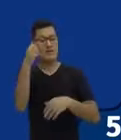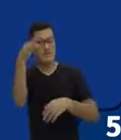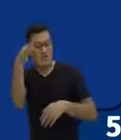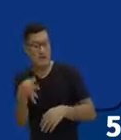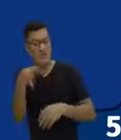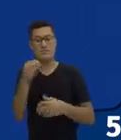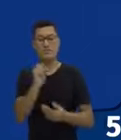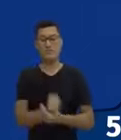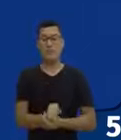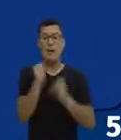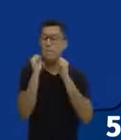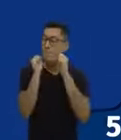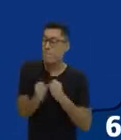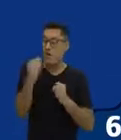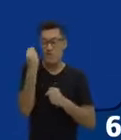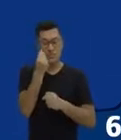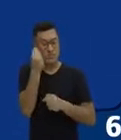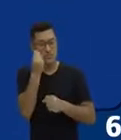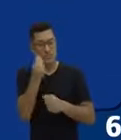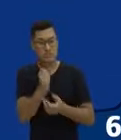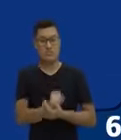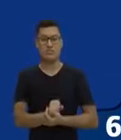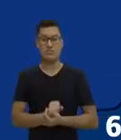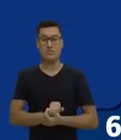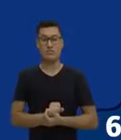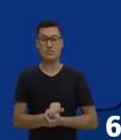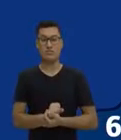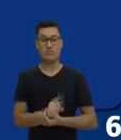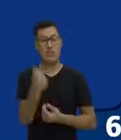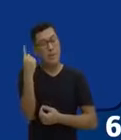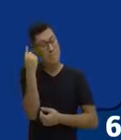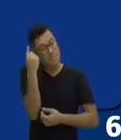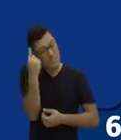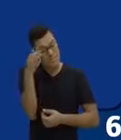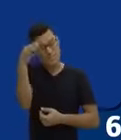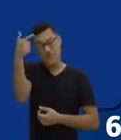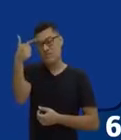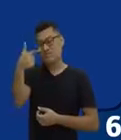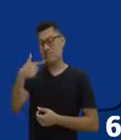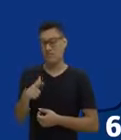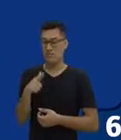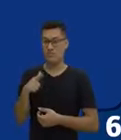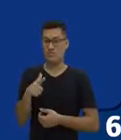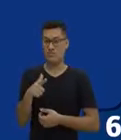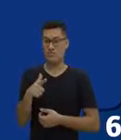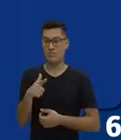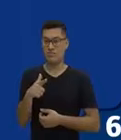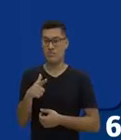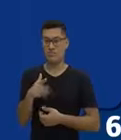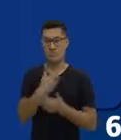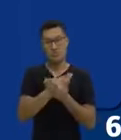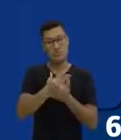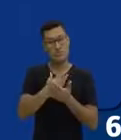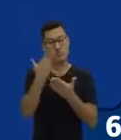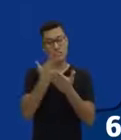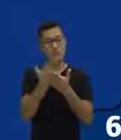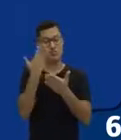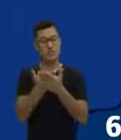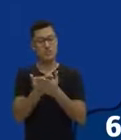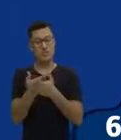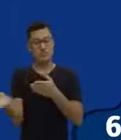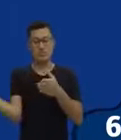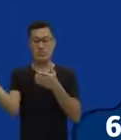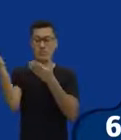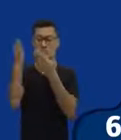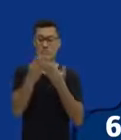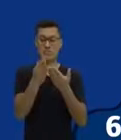Então, bora observar aqui uma situação. Bora pensar de novo no nosso videozinho, que ele não veio só para animar o início da aula, né, Fernando? Ele veio para trazer uma situação